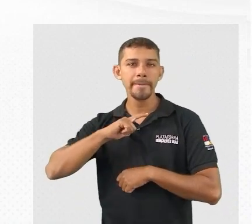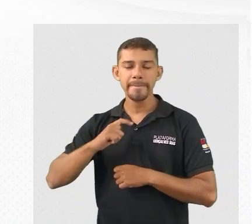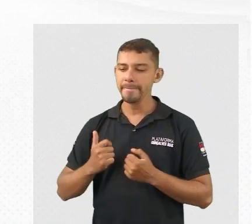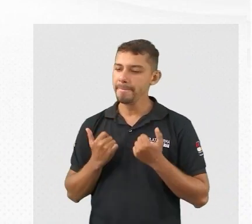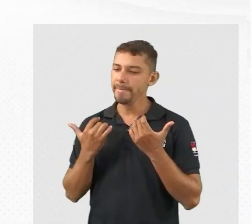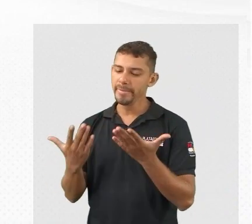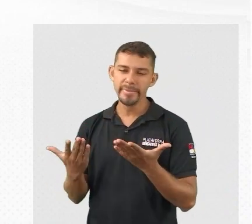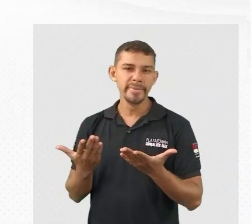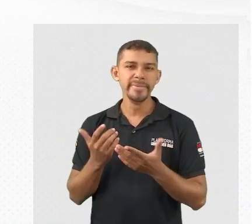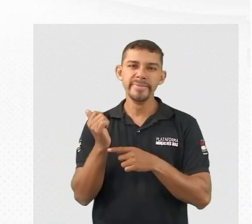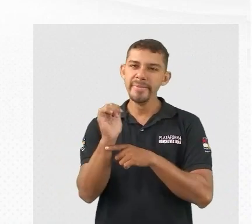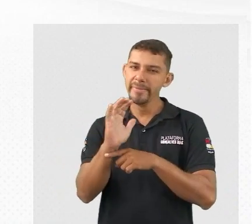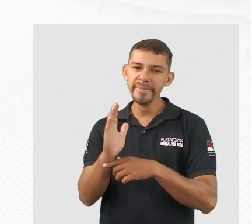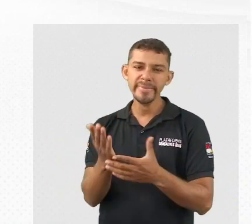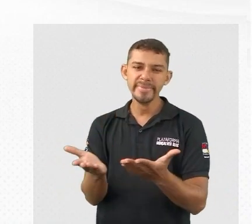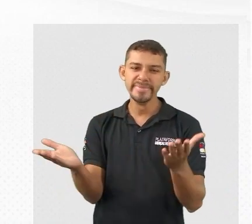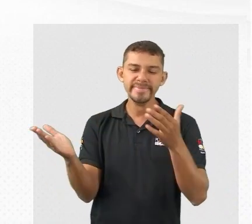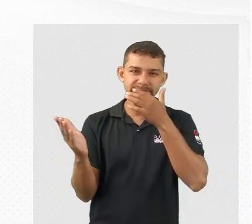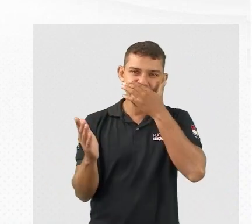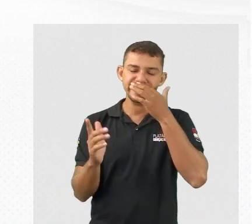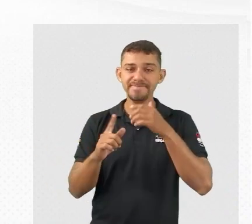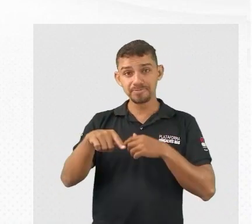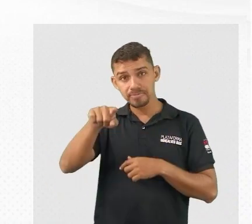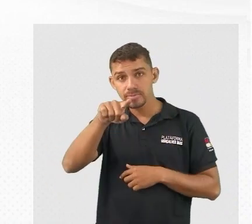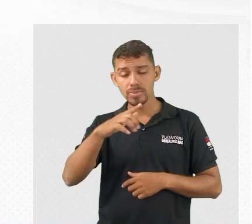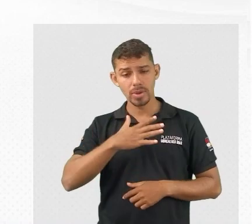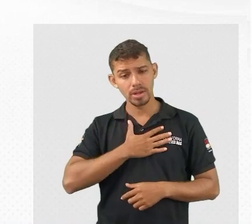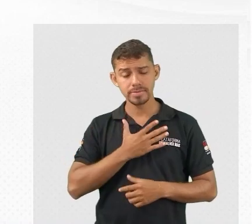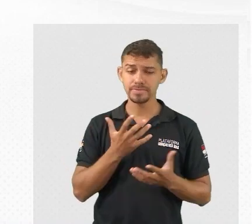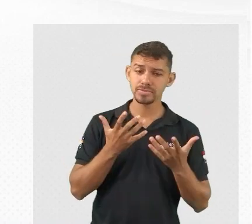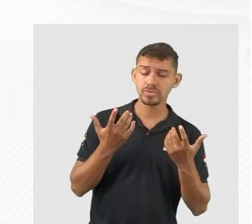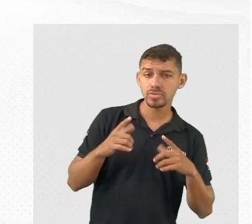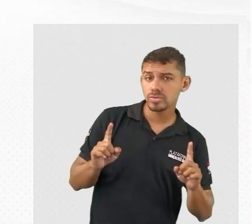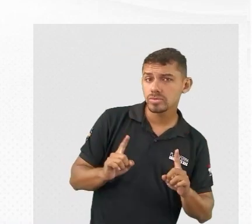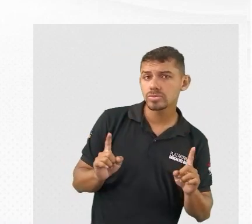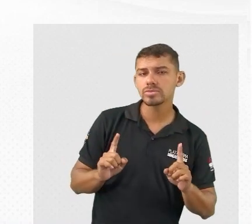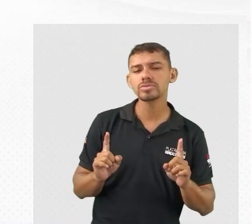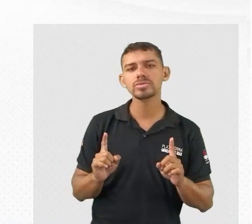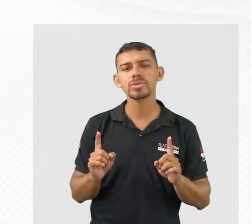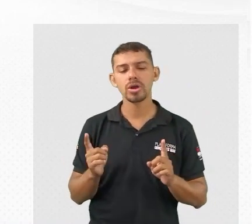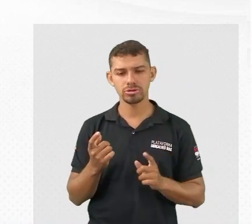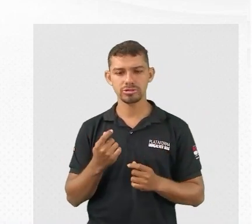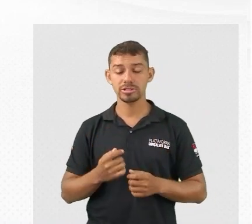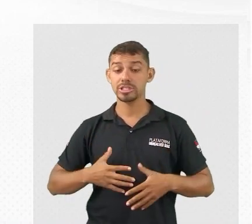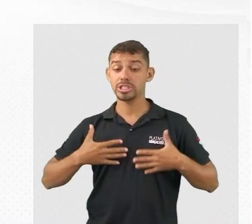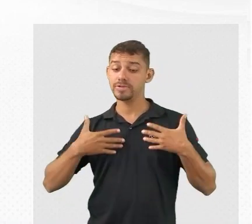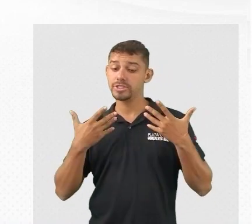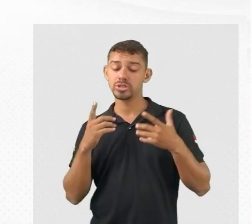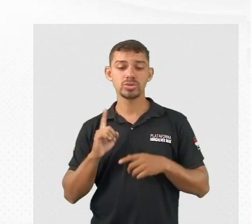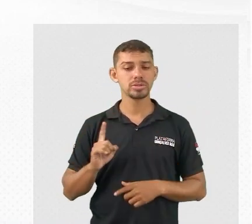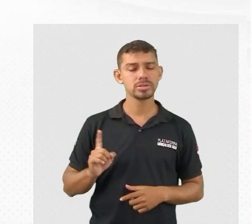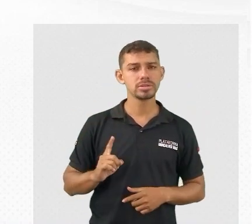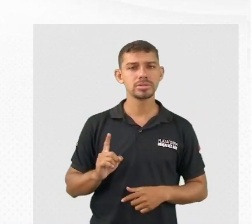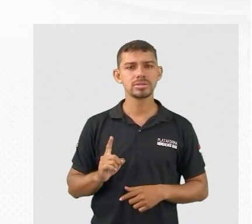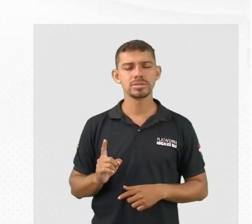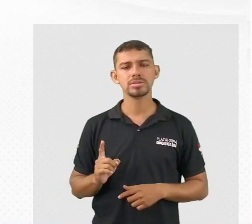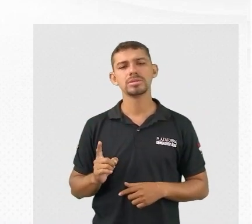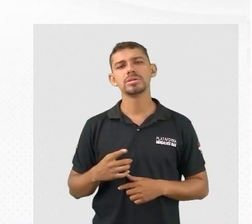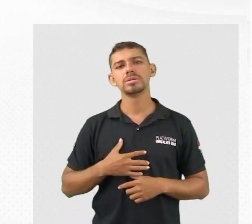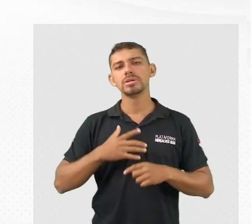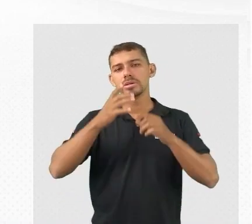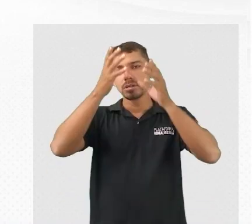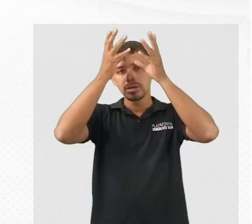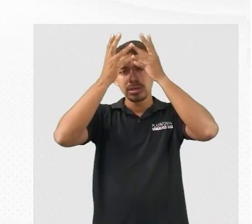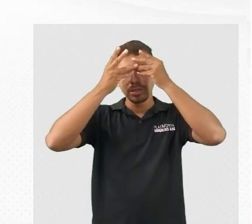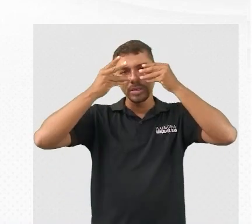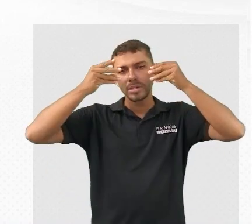para esse entretenimento que você gostando ou não, eu gostando ou não, a gente se divertindo ou não com o que está vendo, ele vai esvaziar a